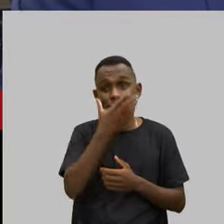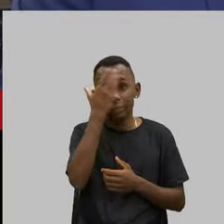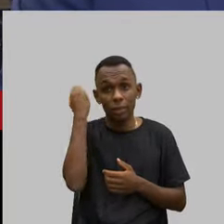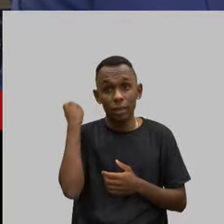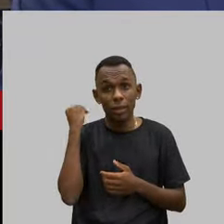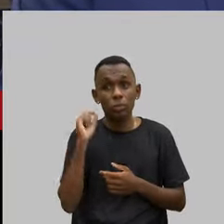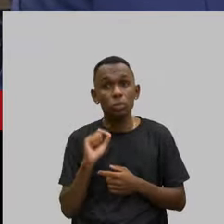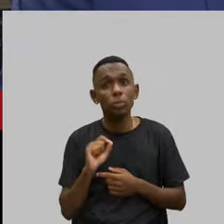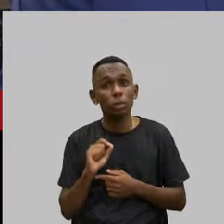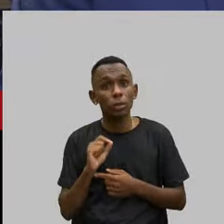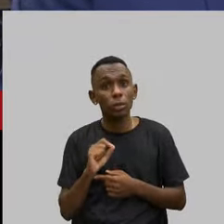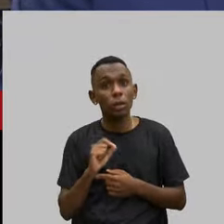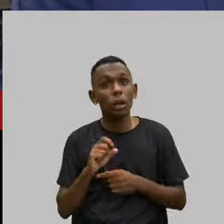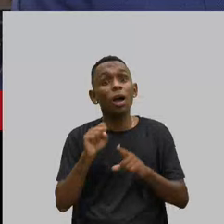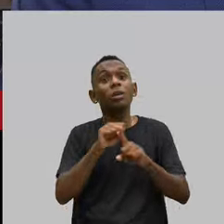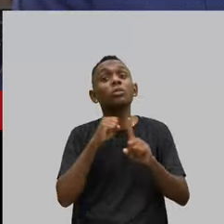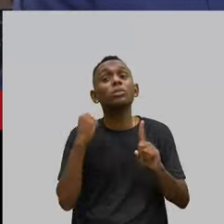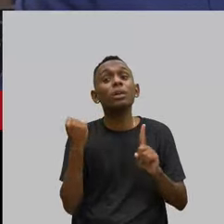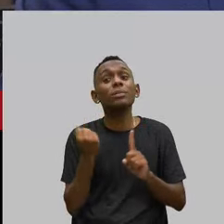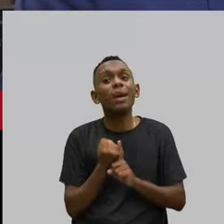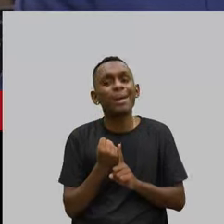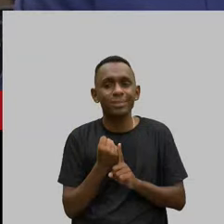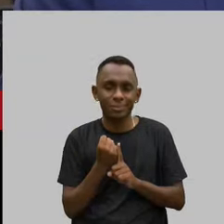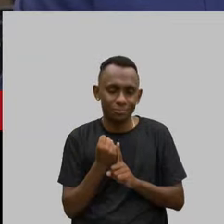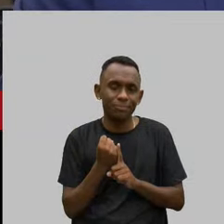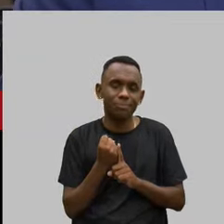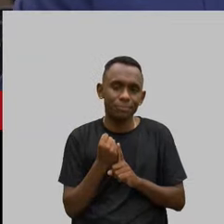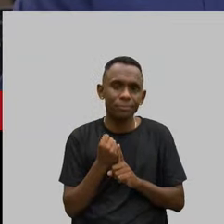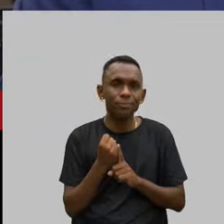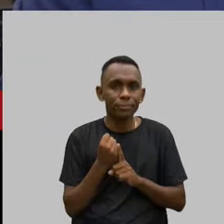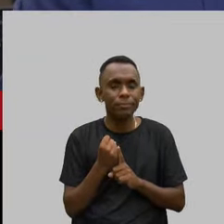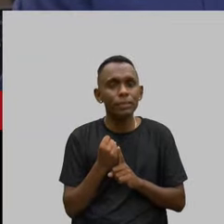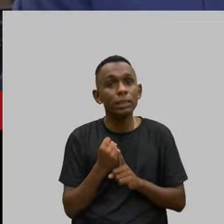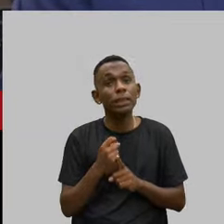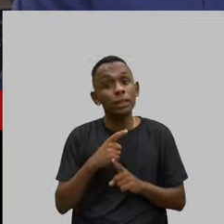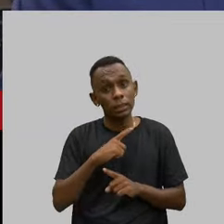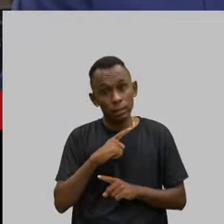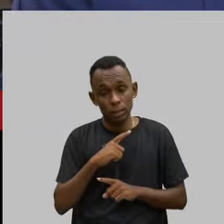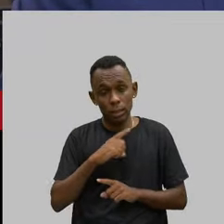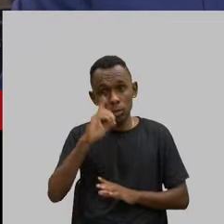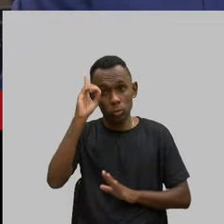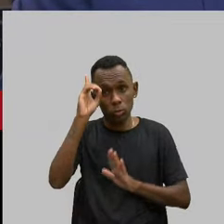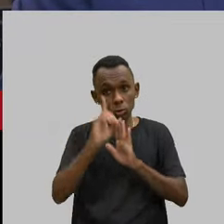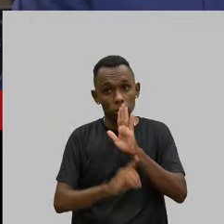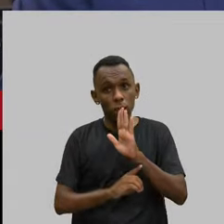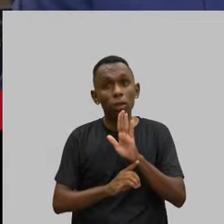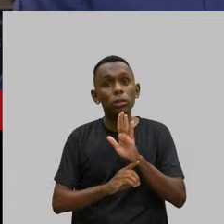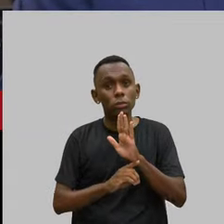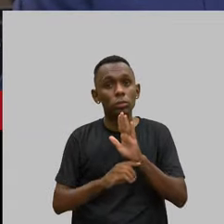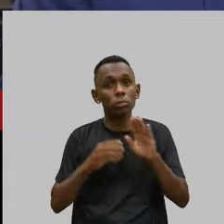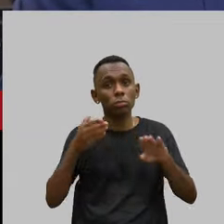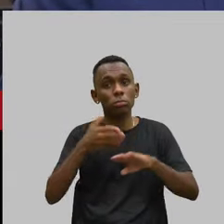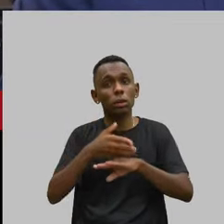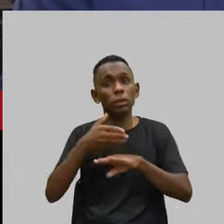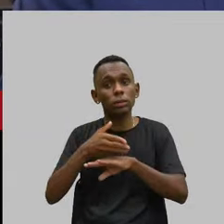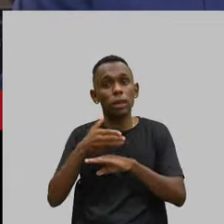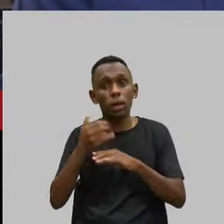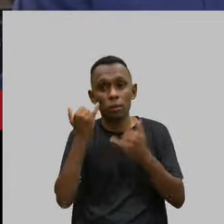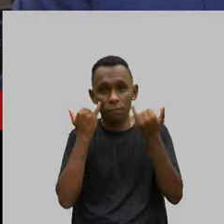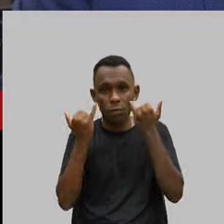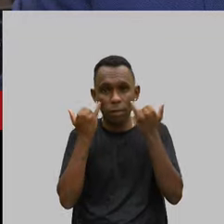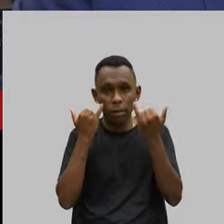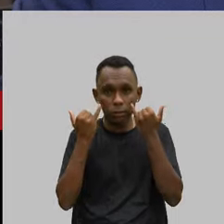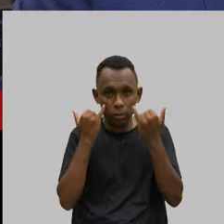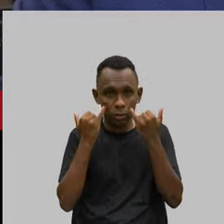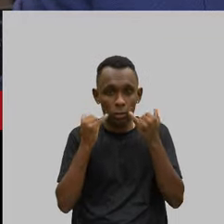eh da sociedade que tem o direito de ter acesso às informações e